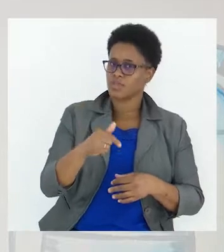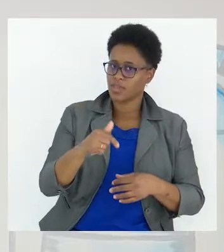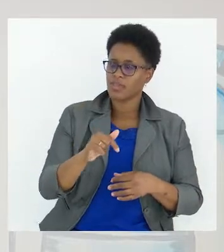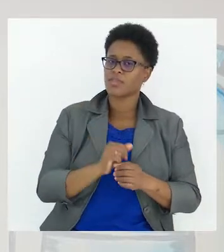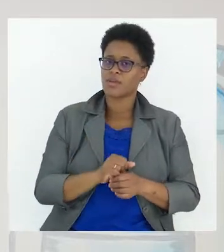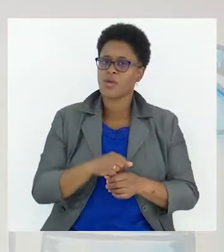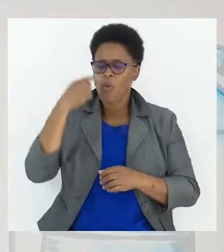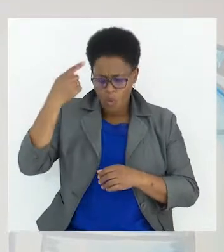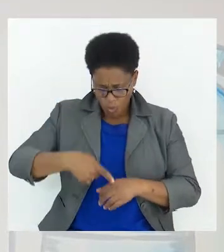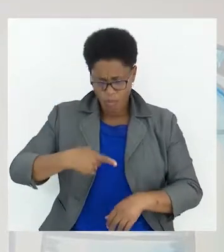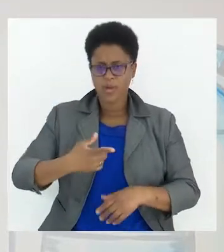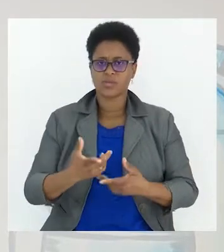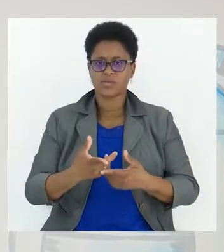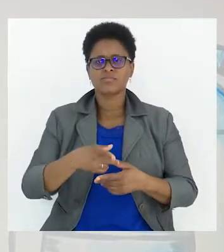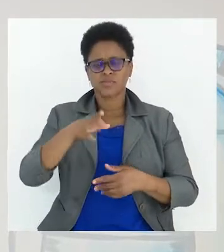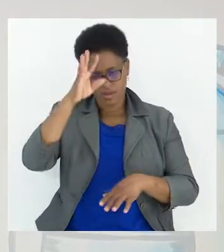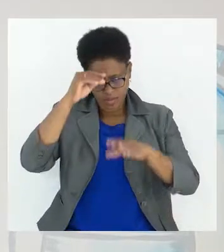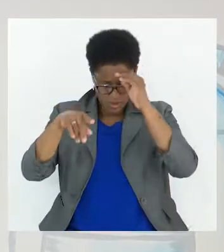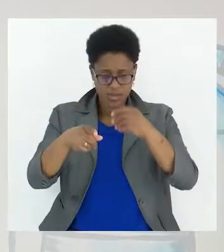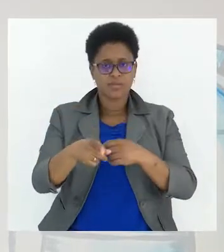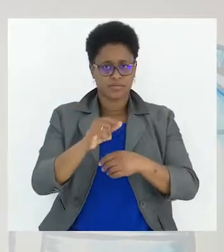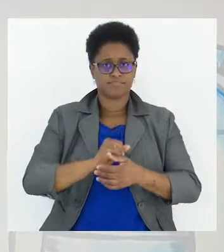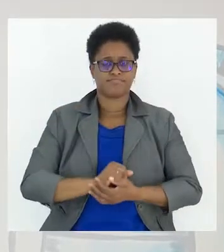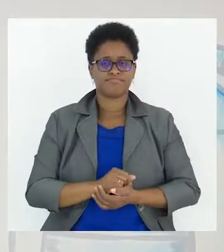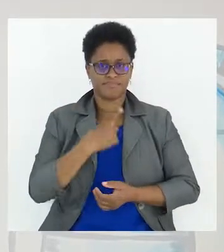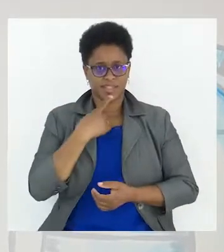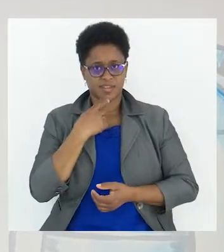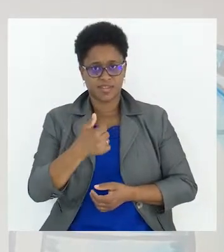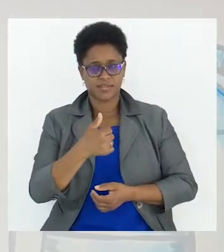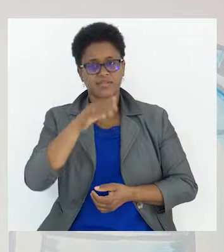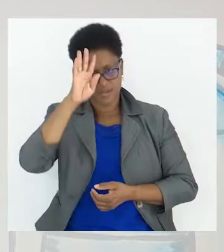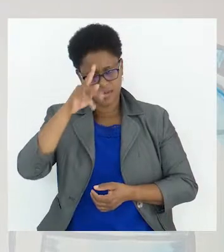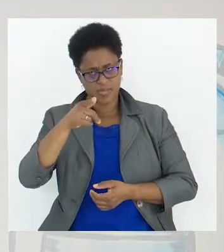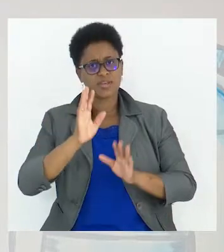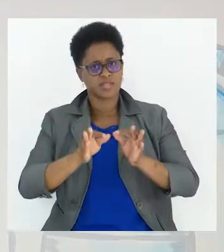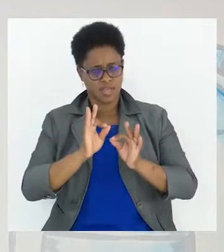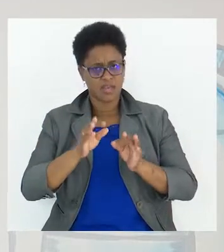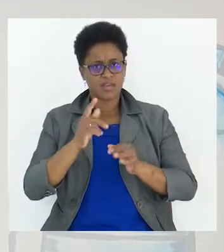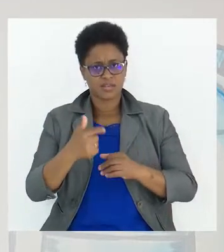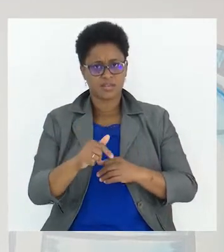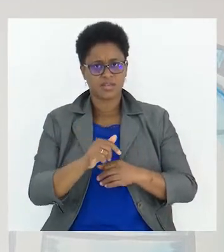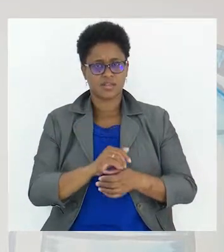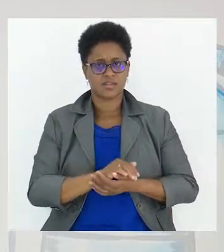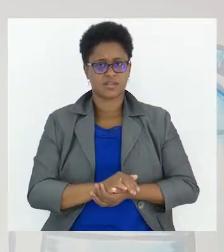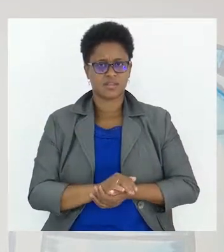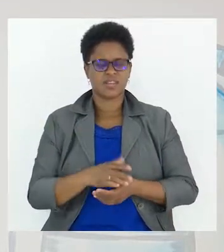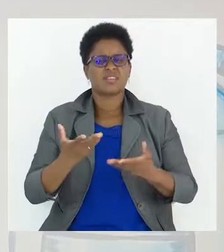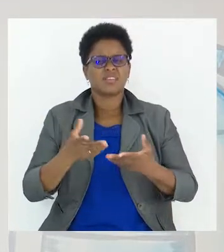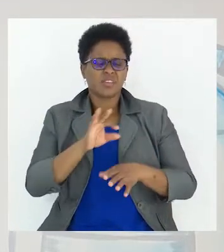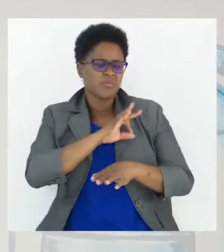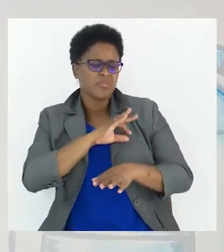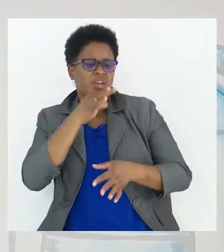por obrigatoriedade, dominar esta área. Ok? Já deves estar a saber o que a pessoa está a falar. Que área é